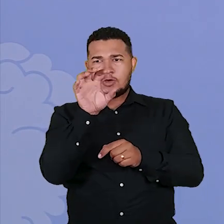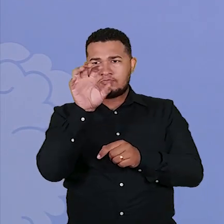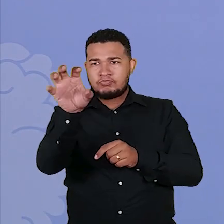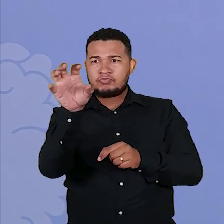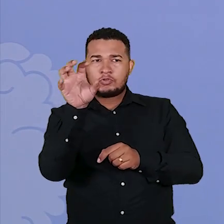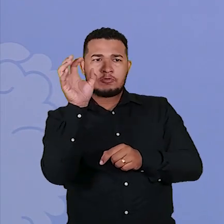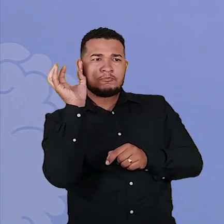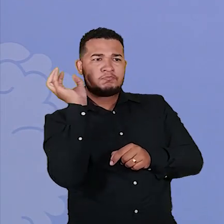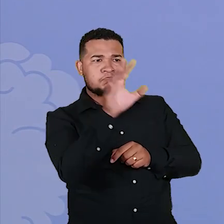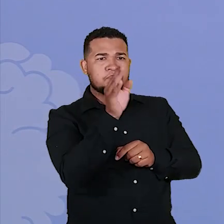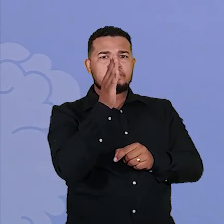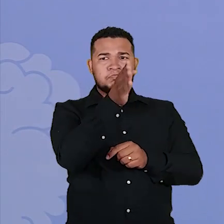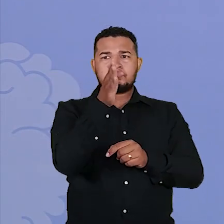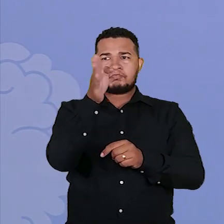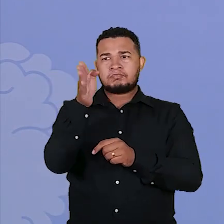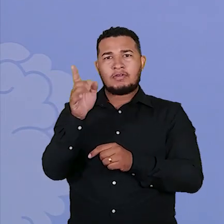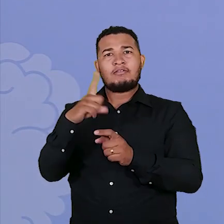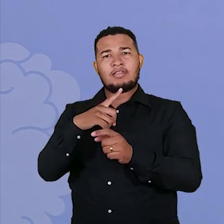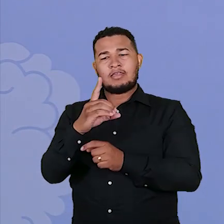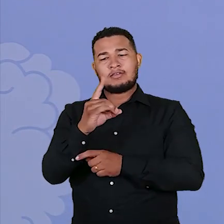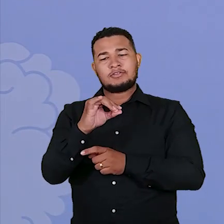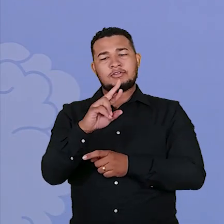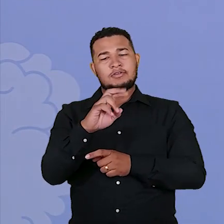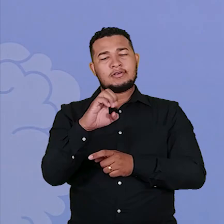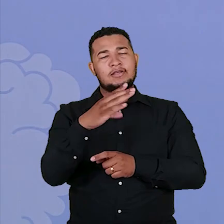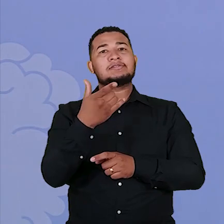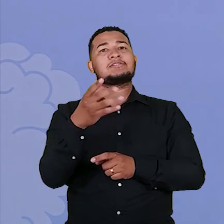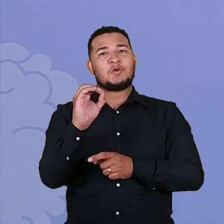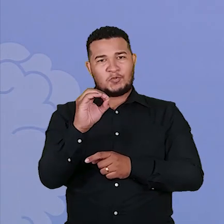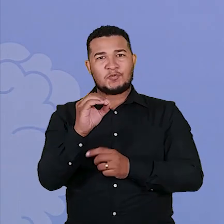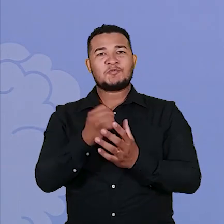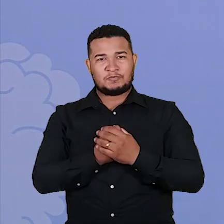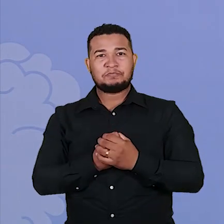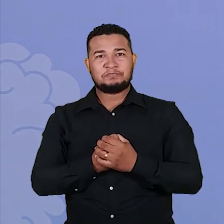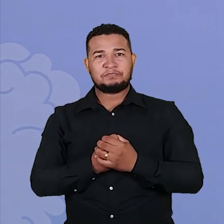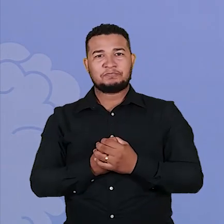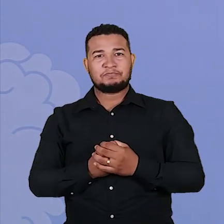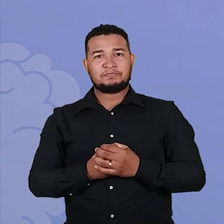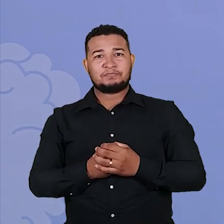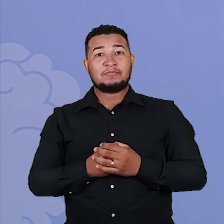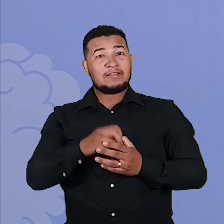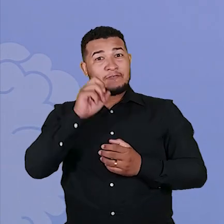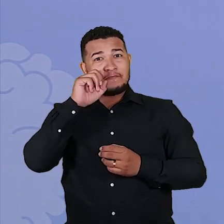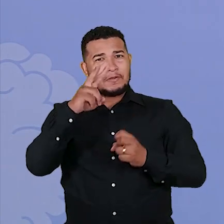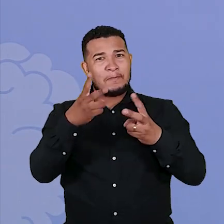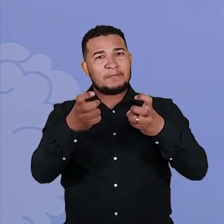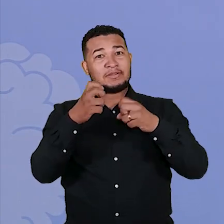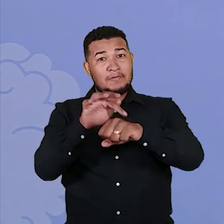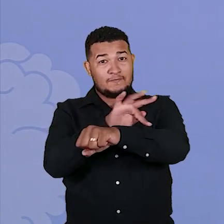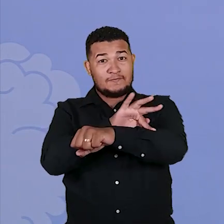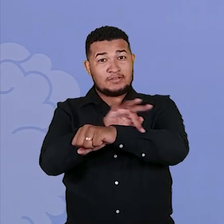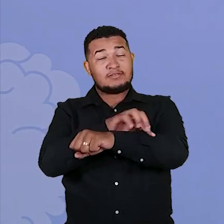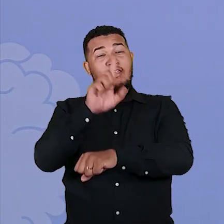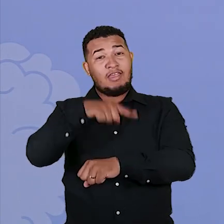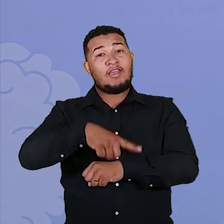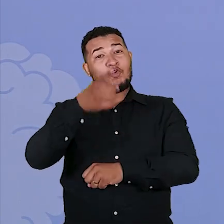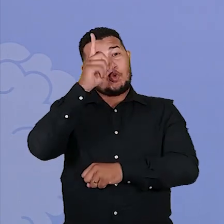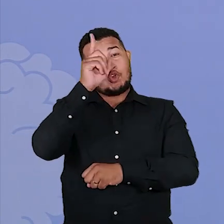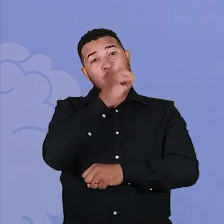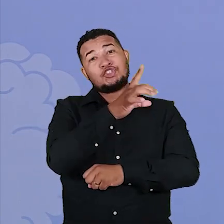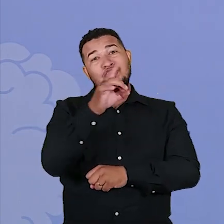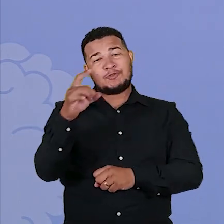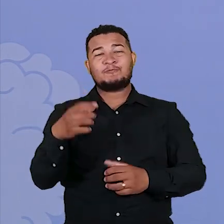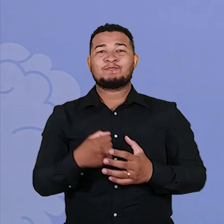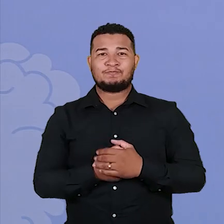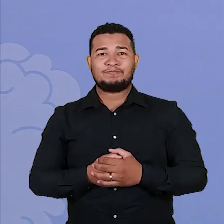direcionamento né quando você joga você vai jogar diretamente daquele coleguinha que você acha que não vai pegar essa bola tá vendo como a física tá no nosso